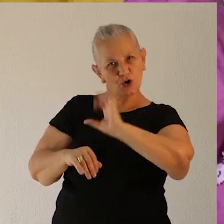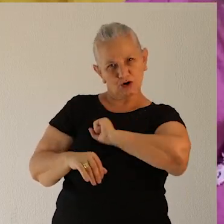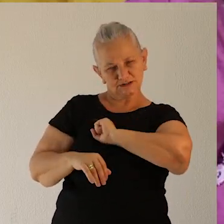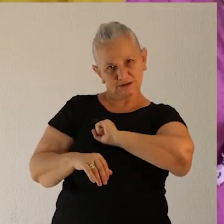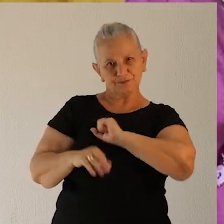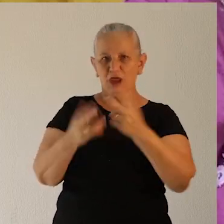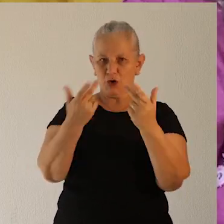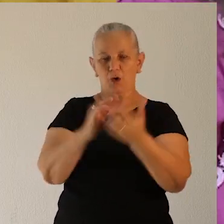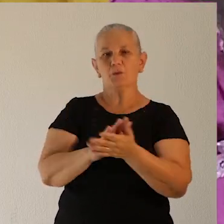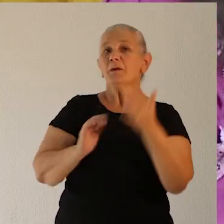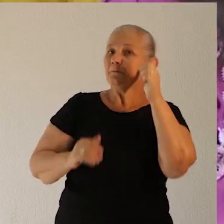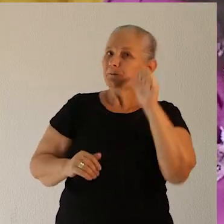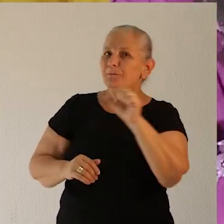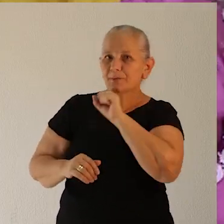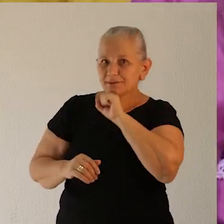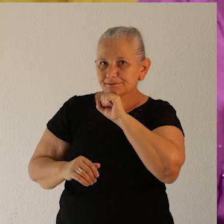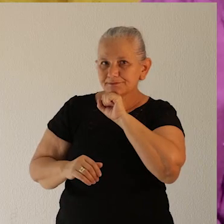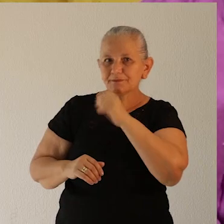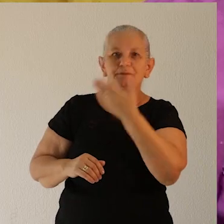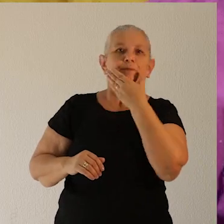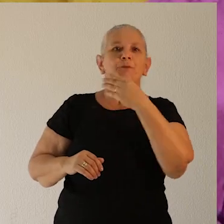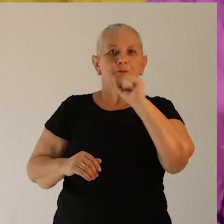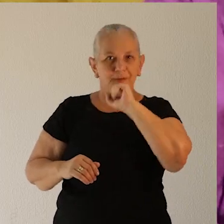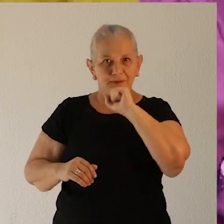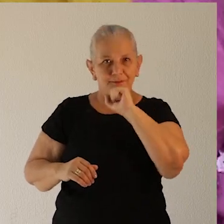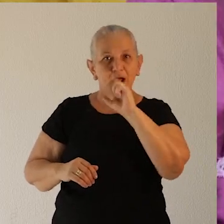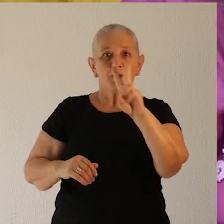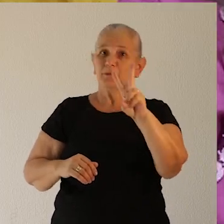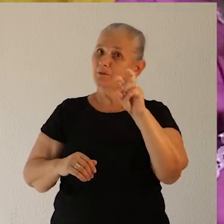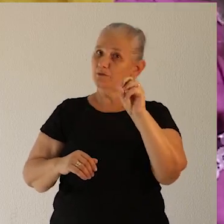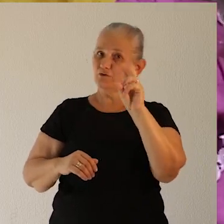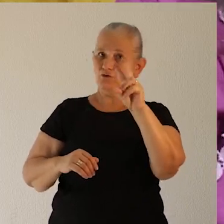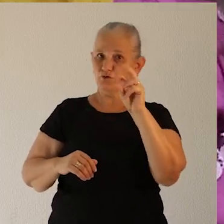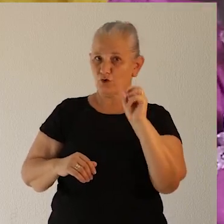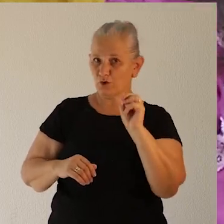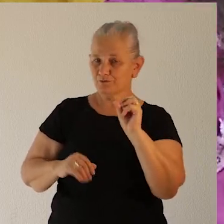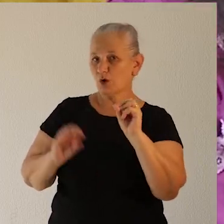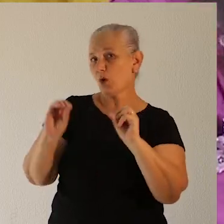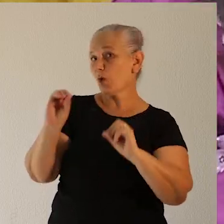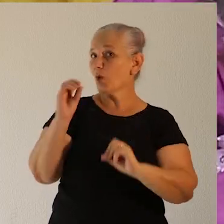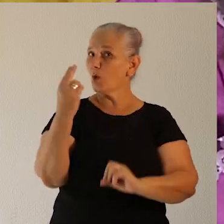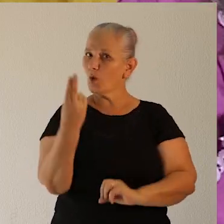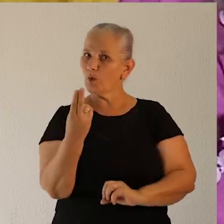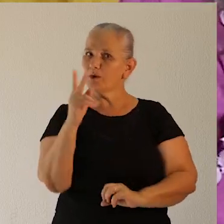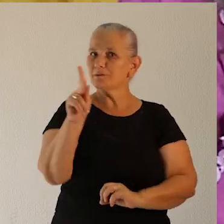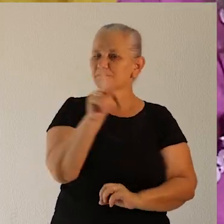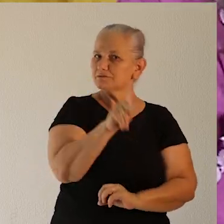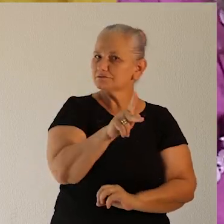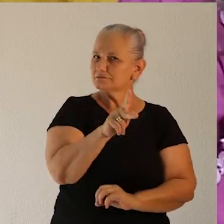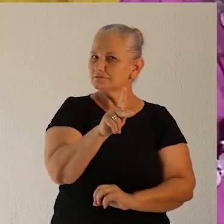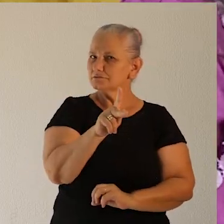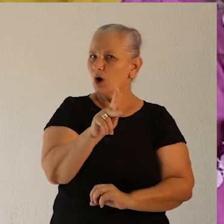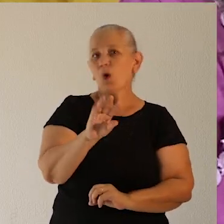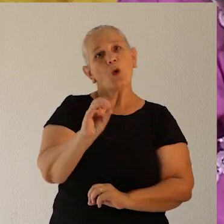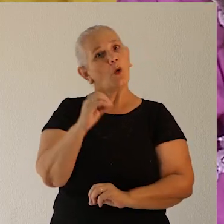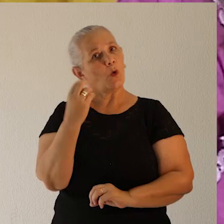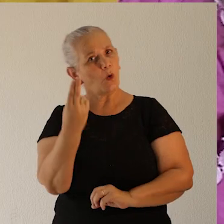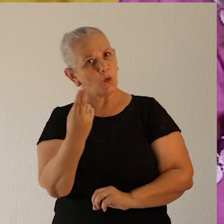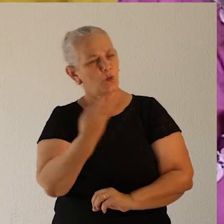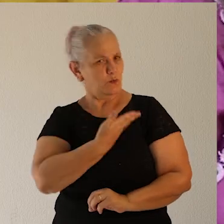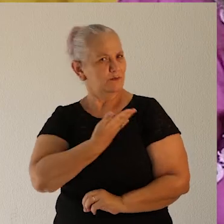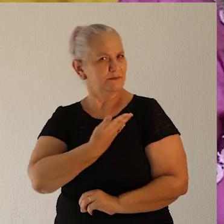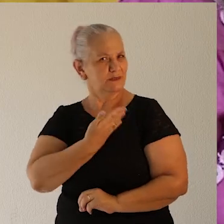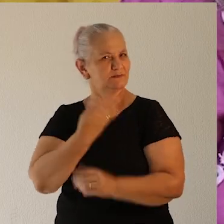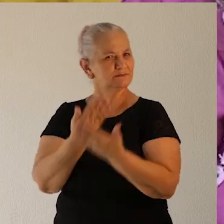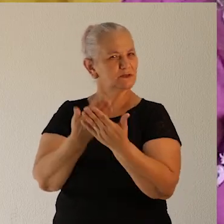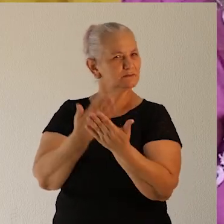leve para a mãe, para o pai, para a avó, ou para a professora, ou para um amiguinho da escola. Não seria legal? Eu acho que vai